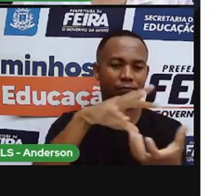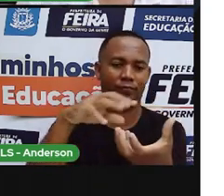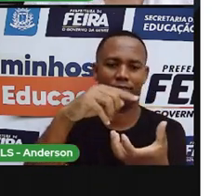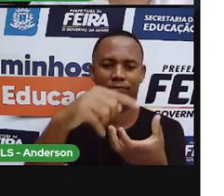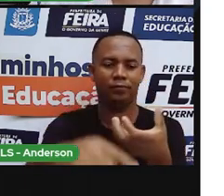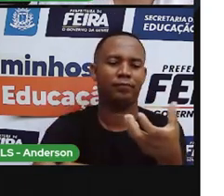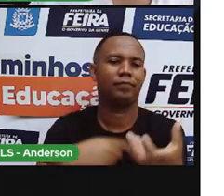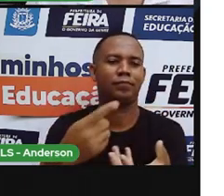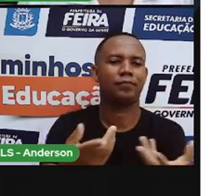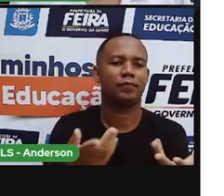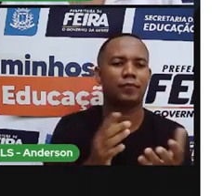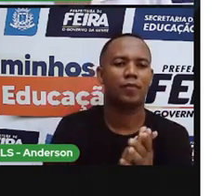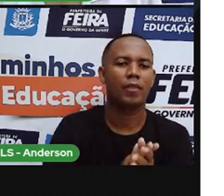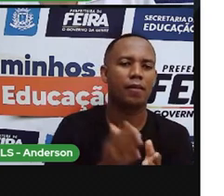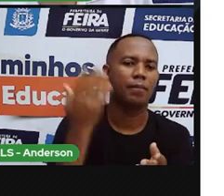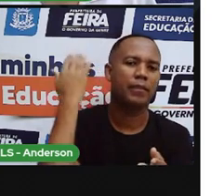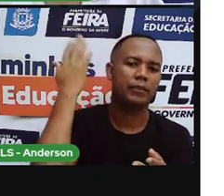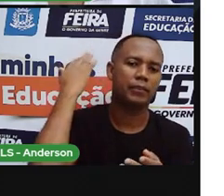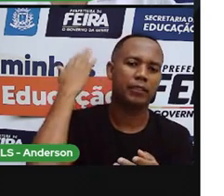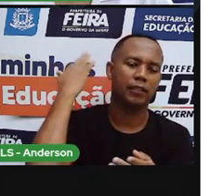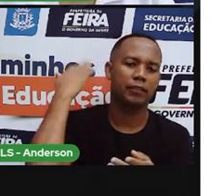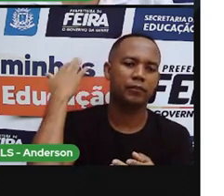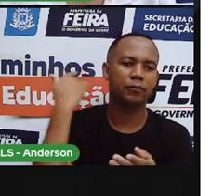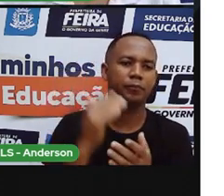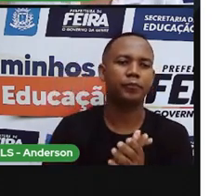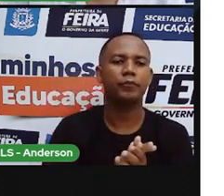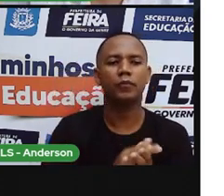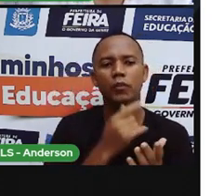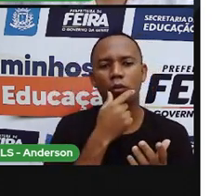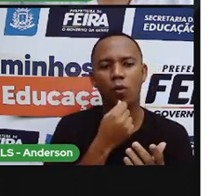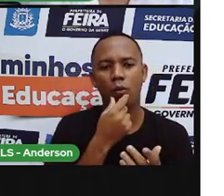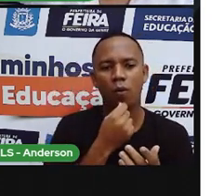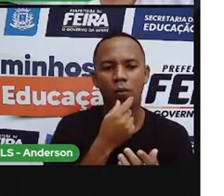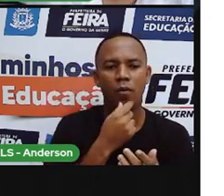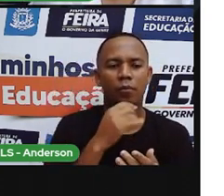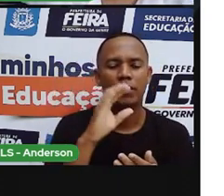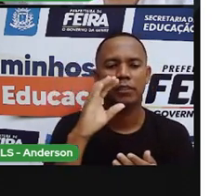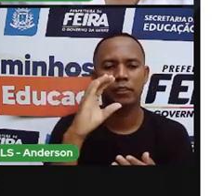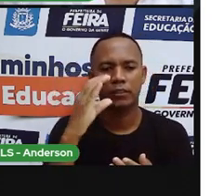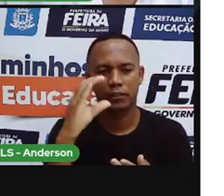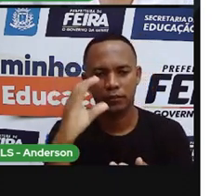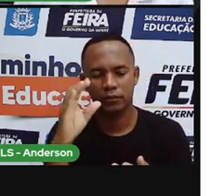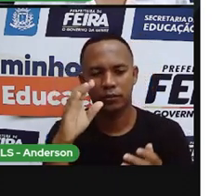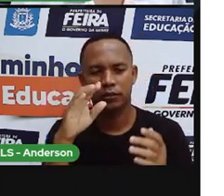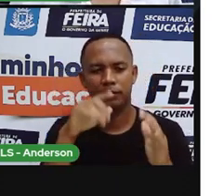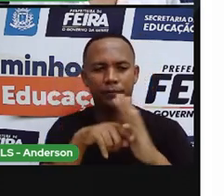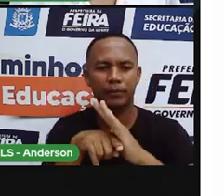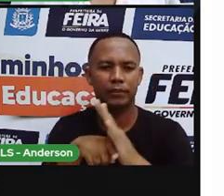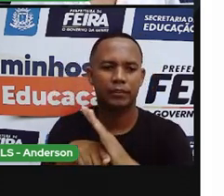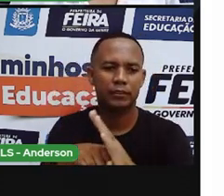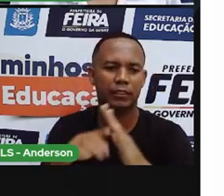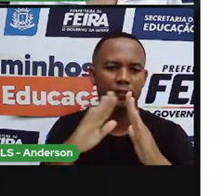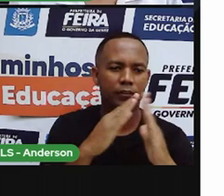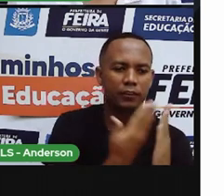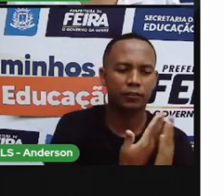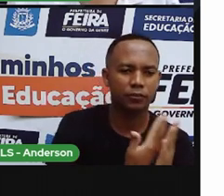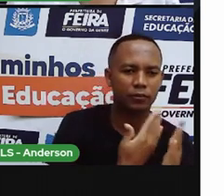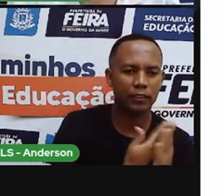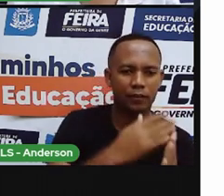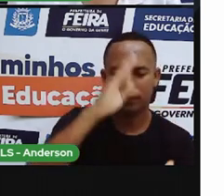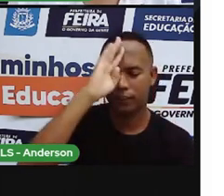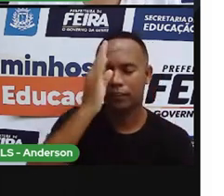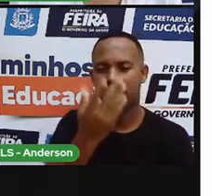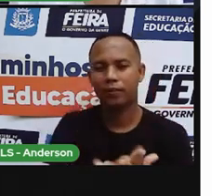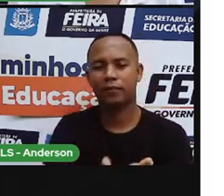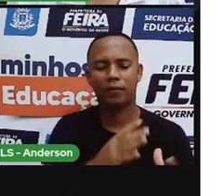olha. Bom, na antiguidade, né, que antiguidade, o que? Há muitos anos atrás, se acreditava que ele era plano.